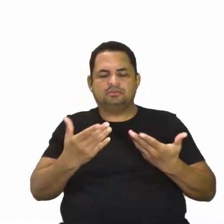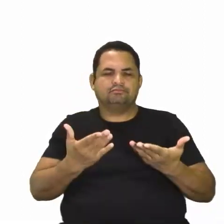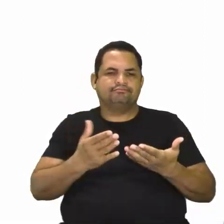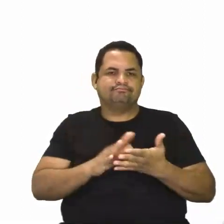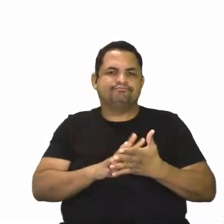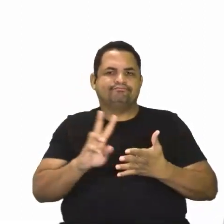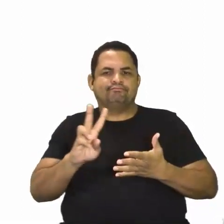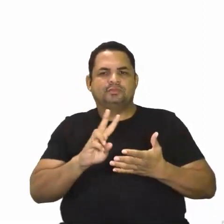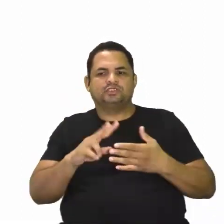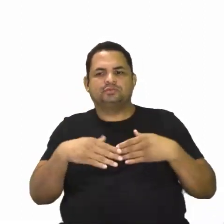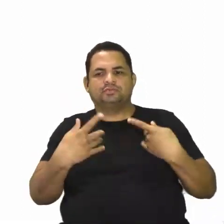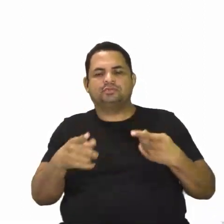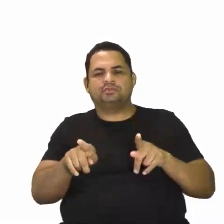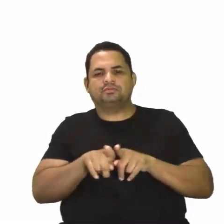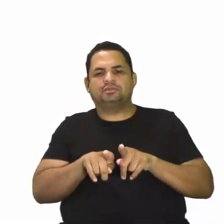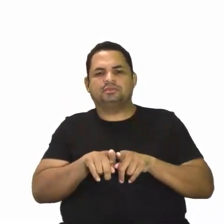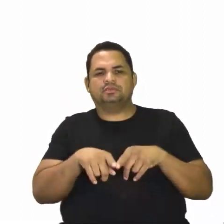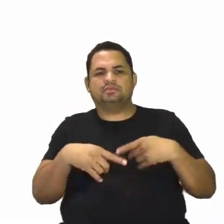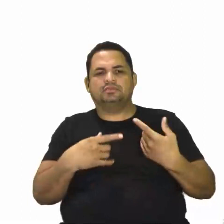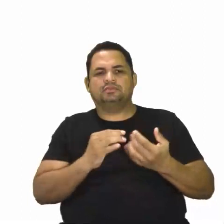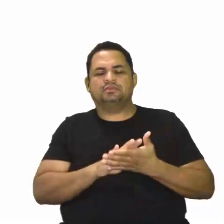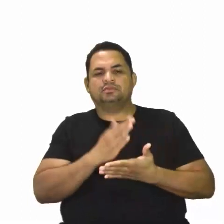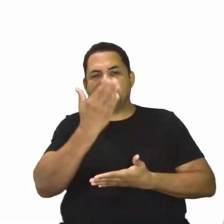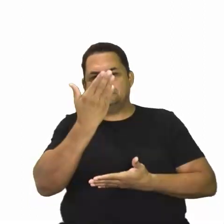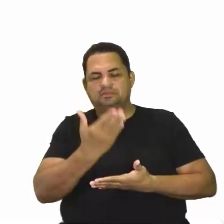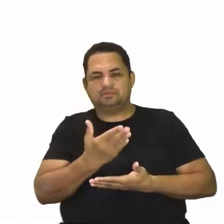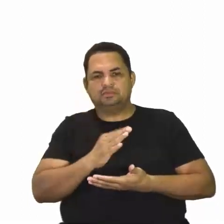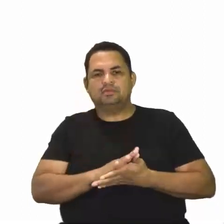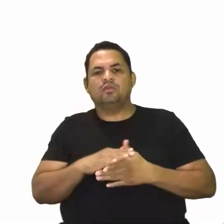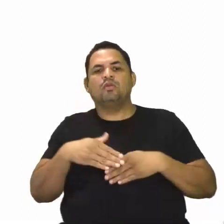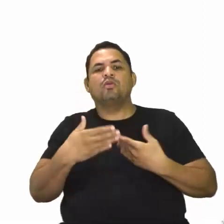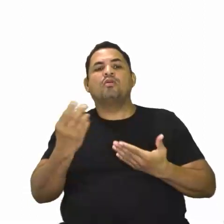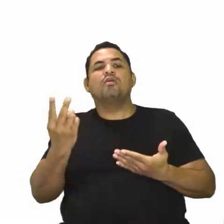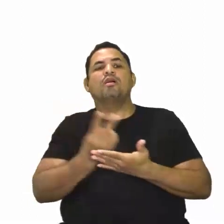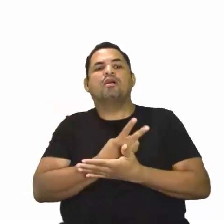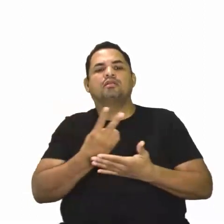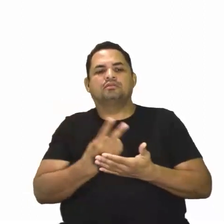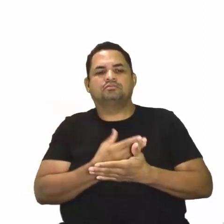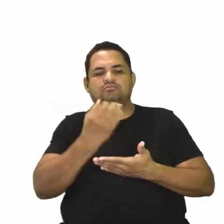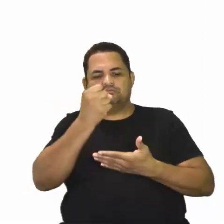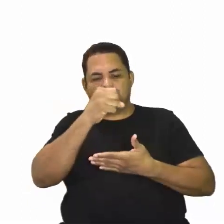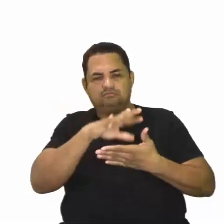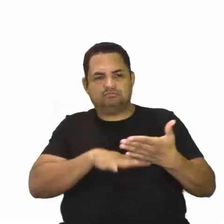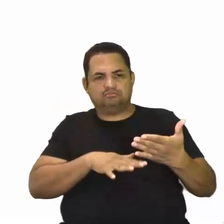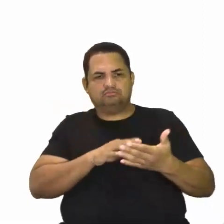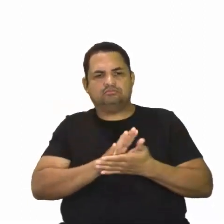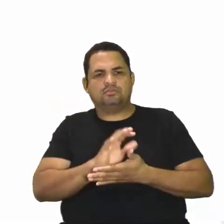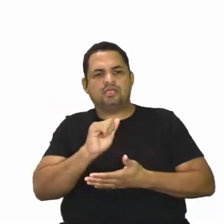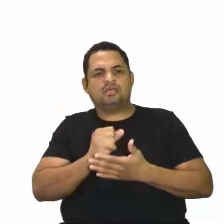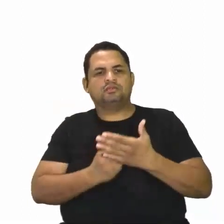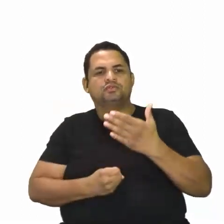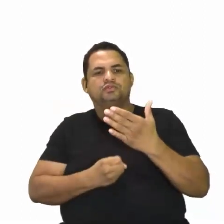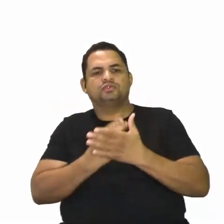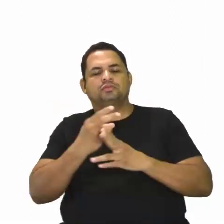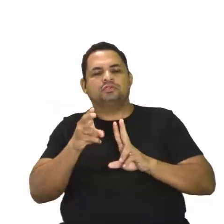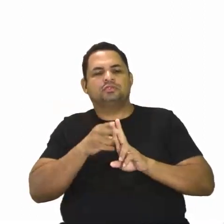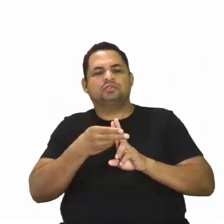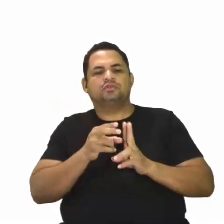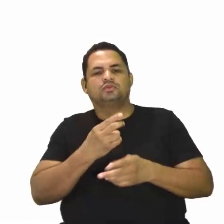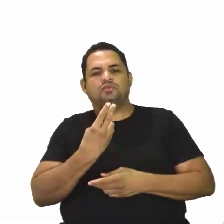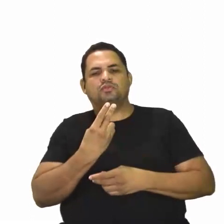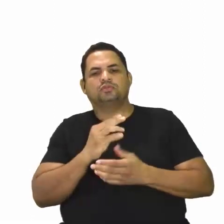vestibulares, aqui para vocês, nós colocamos essa daí. Mas qual é a incorreta? A criação do SUS como sistema único de